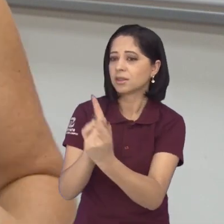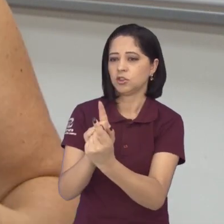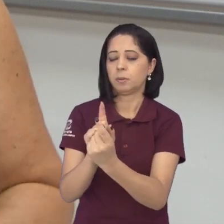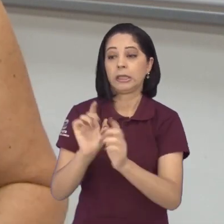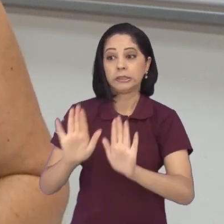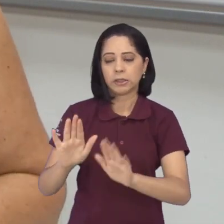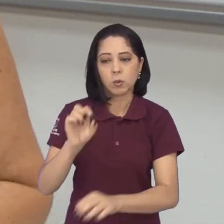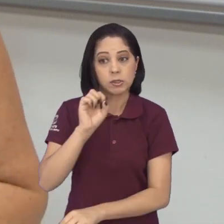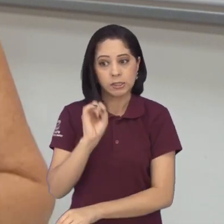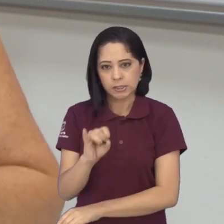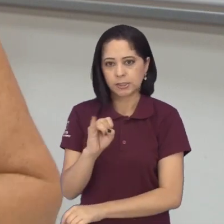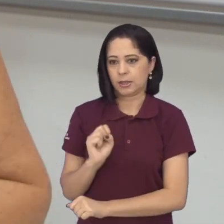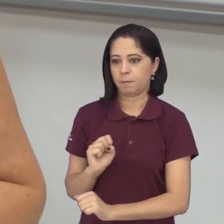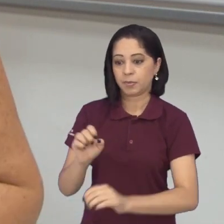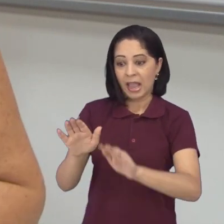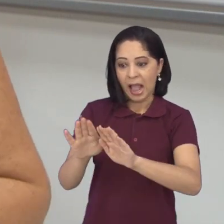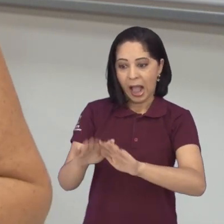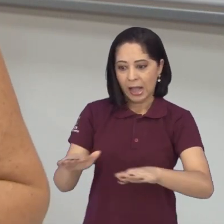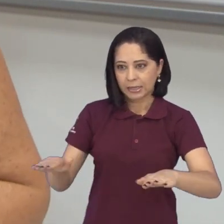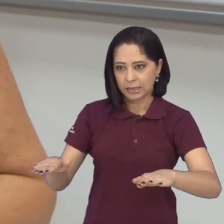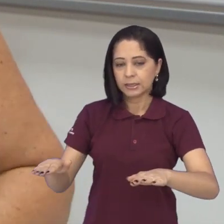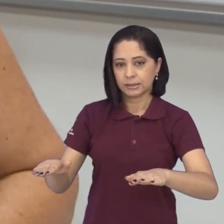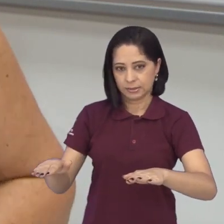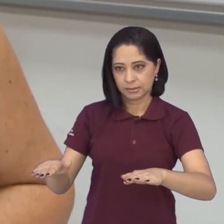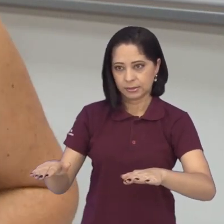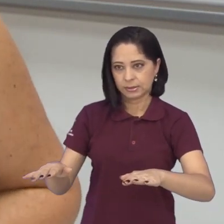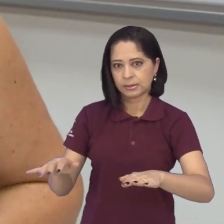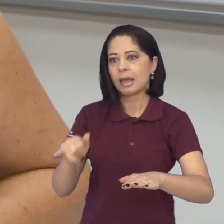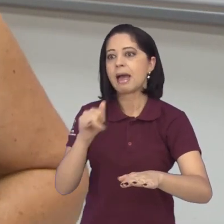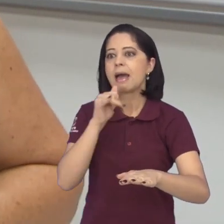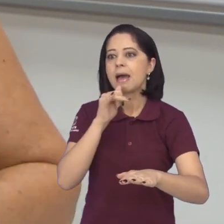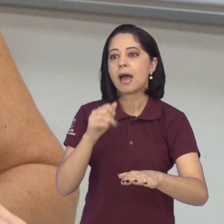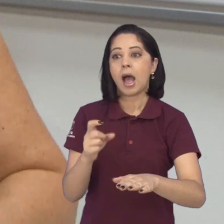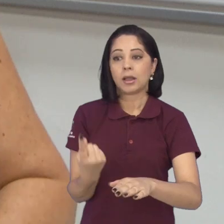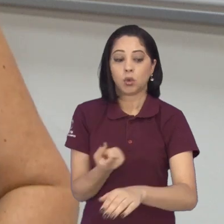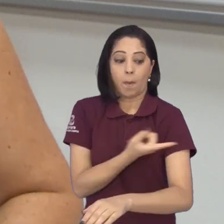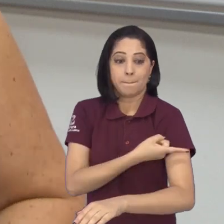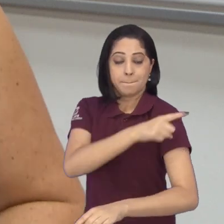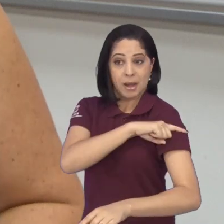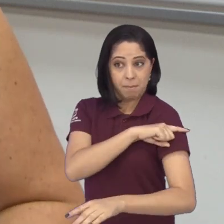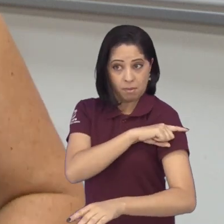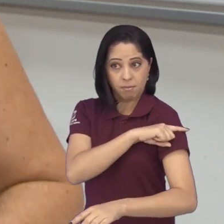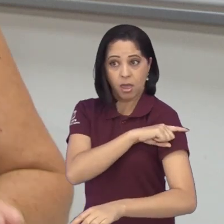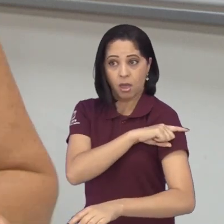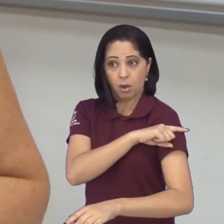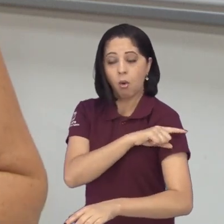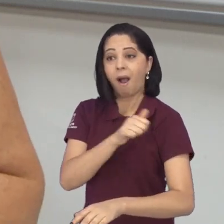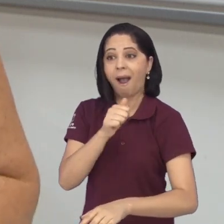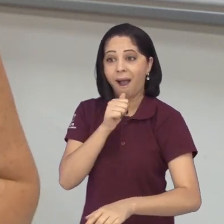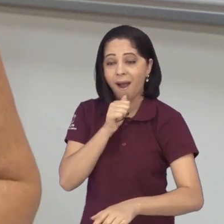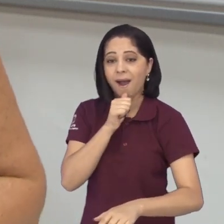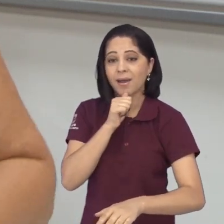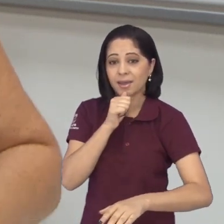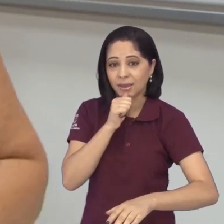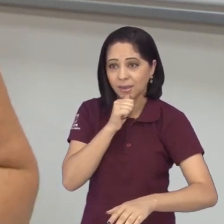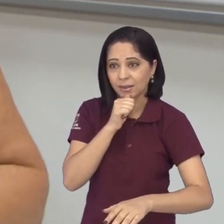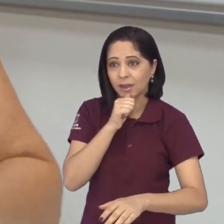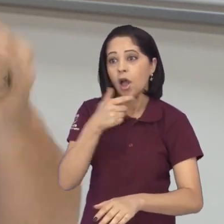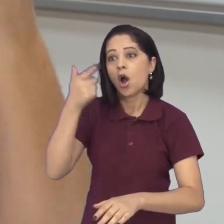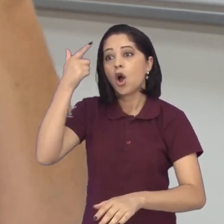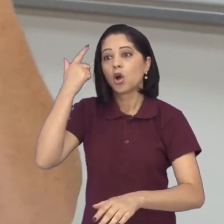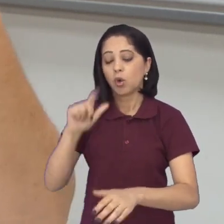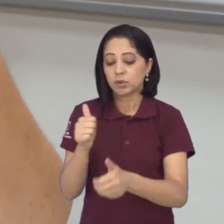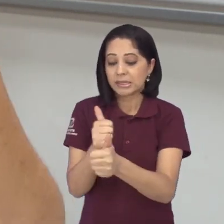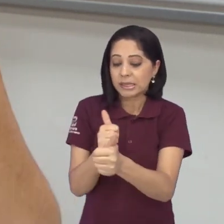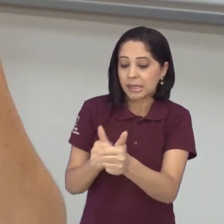demorado. Então, se essa criança tiver prioridade, essa criança que está entrando no primeiro ano, tiver prioridade para